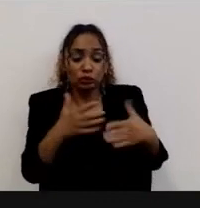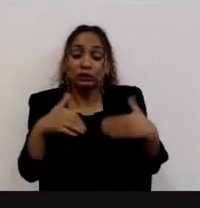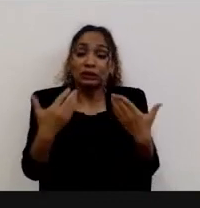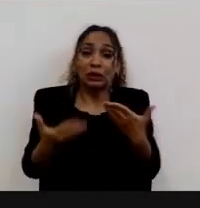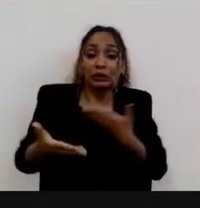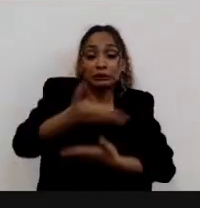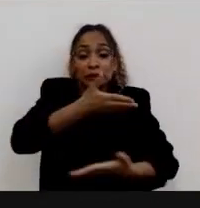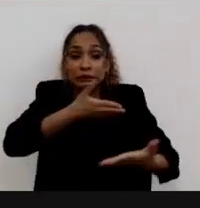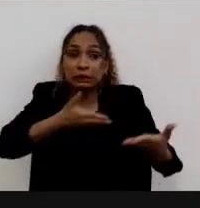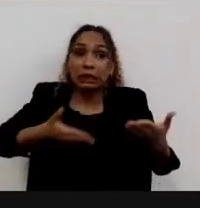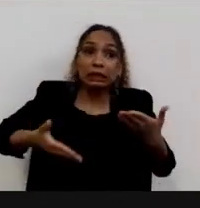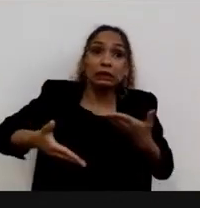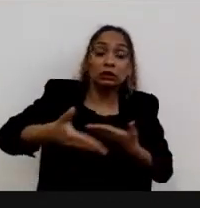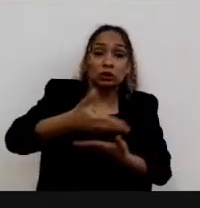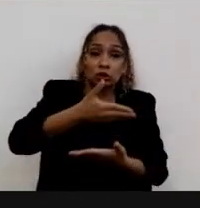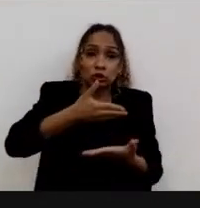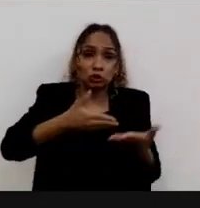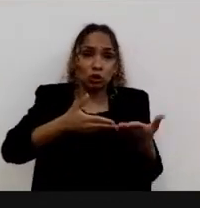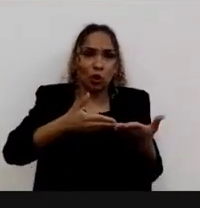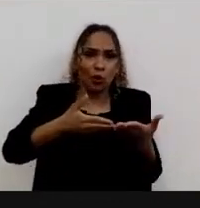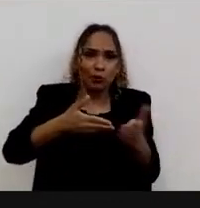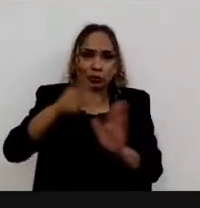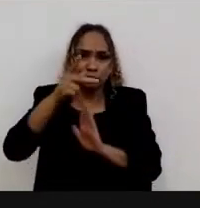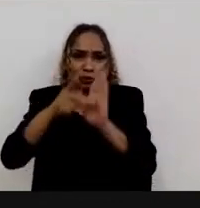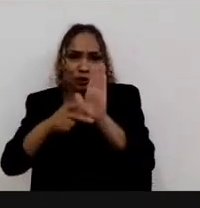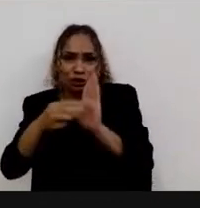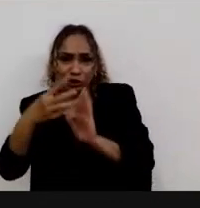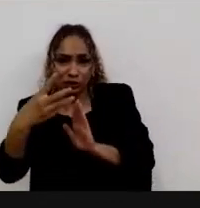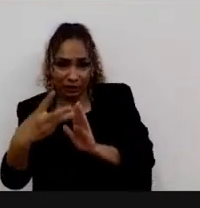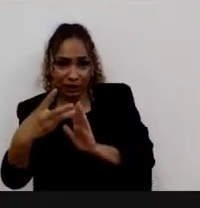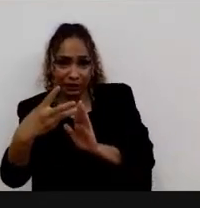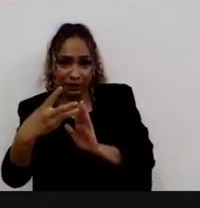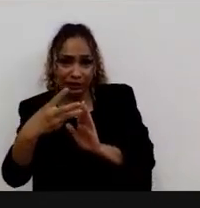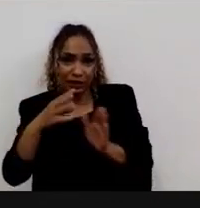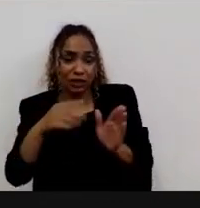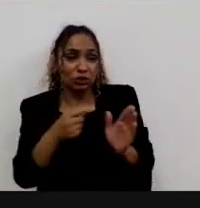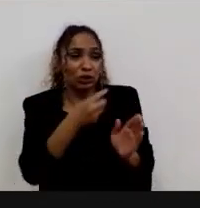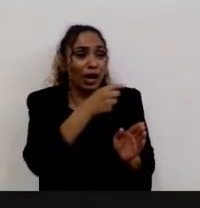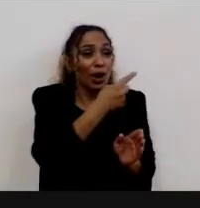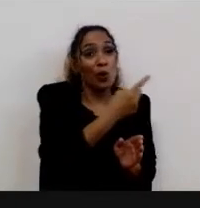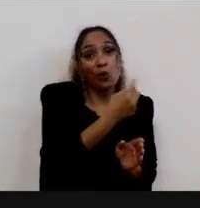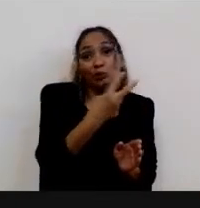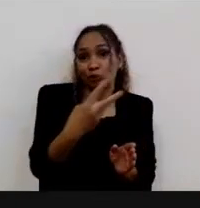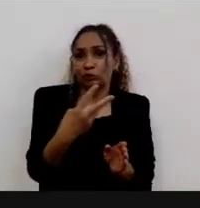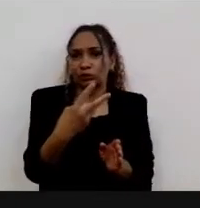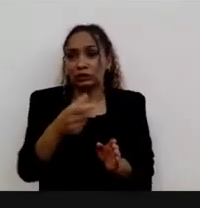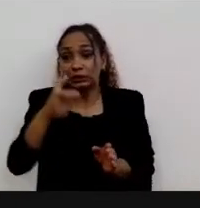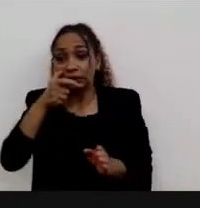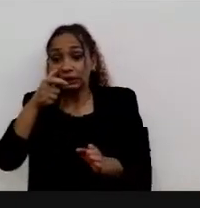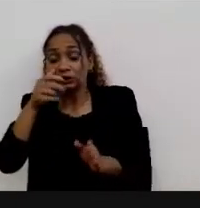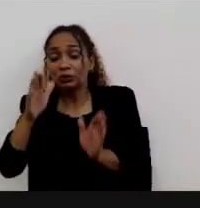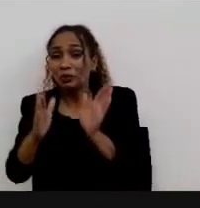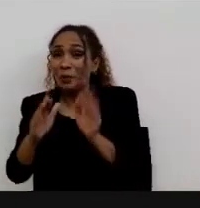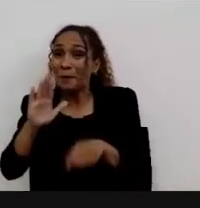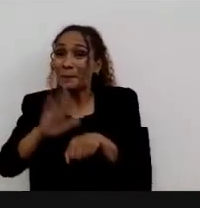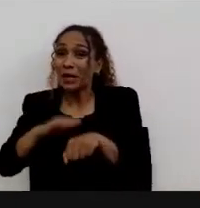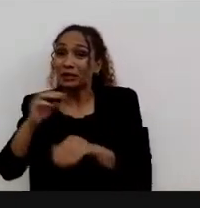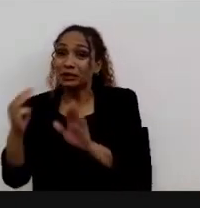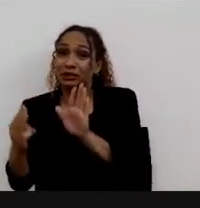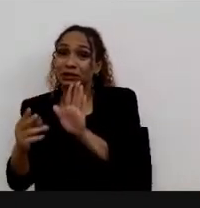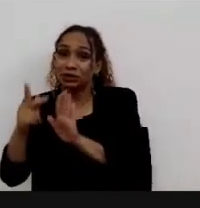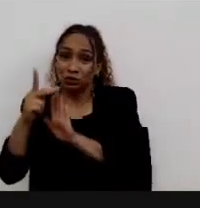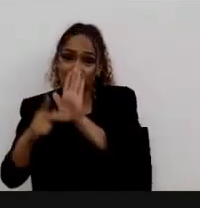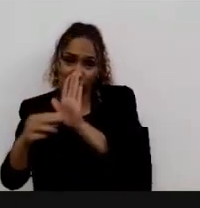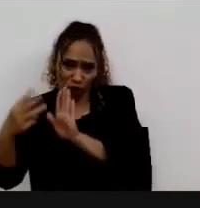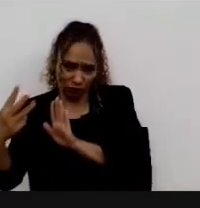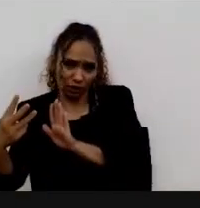se relacionou muito mais com esse projeto 3 do que com o projeto 2 e 1. Ele se interessou muito mais por esse projeto 3 do que pelos